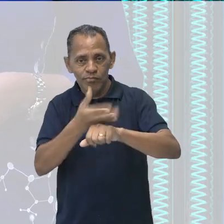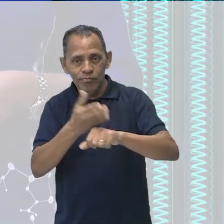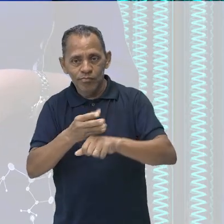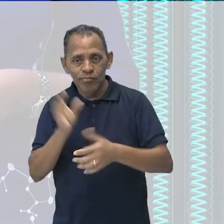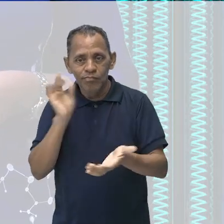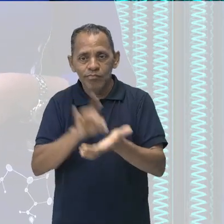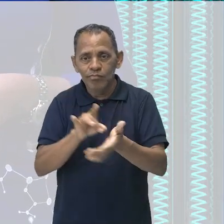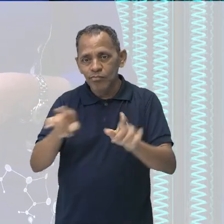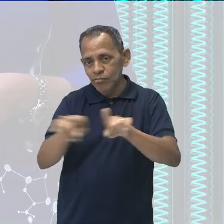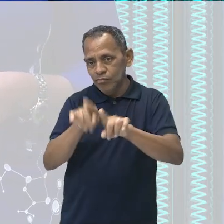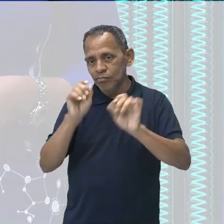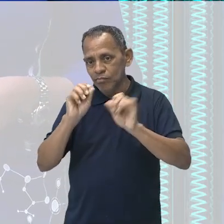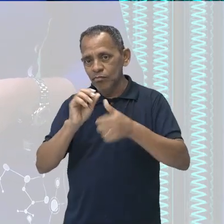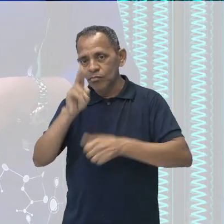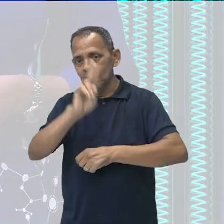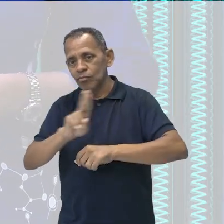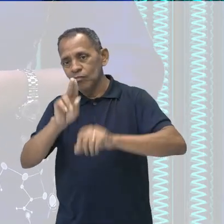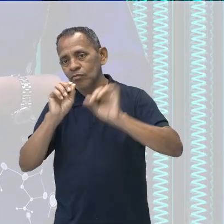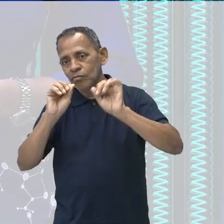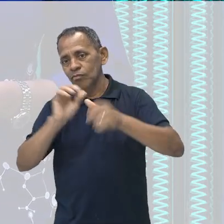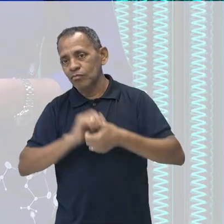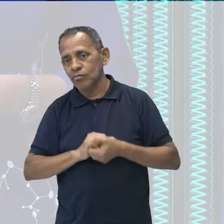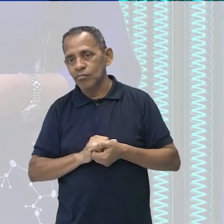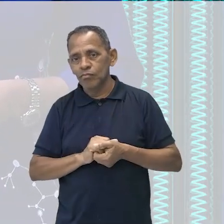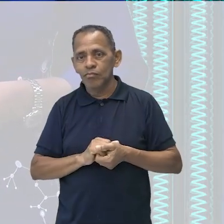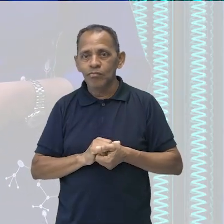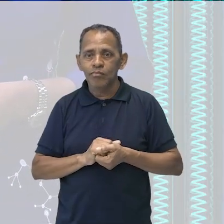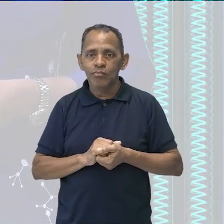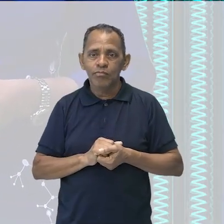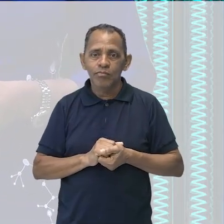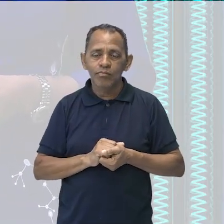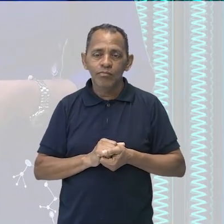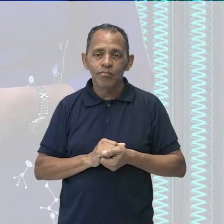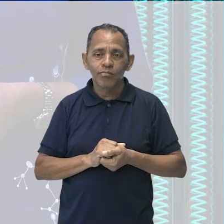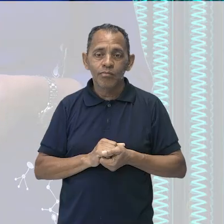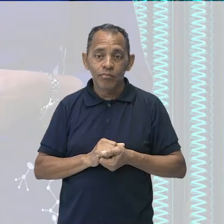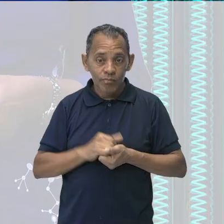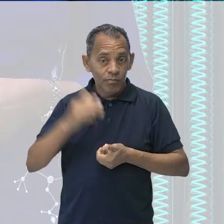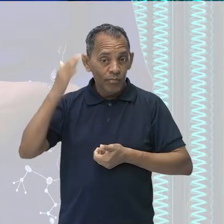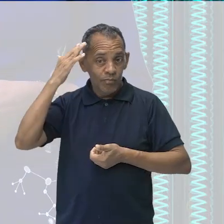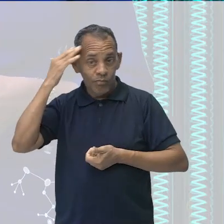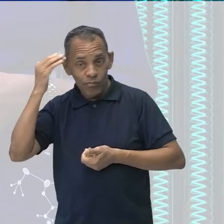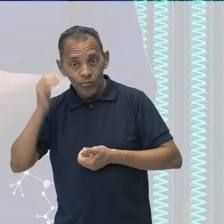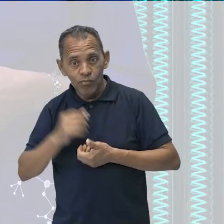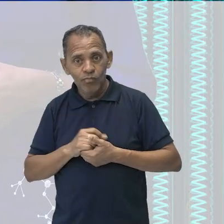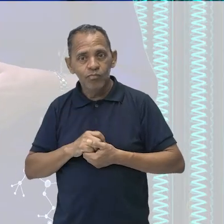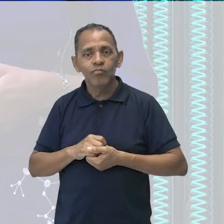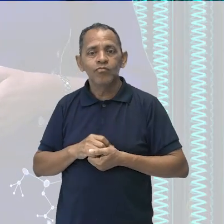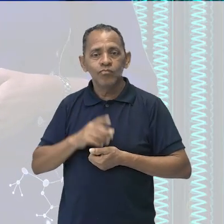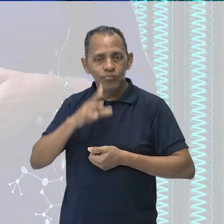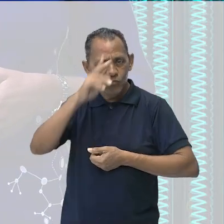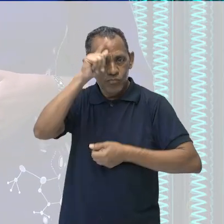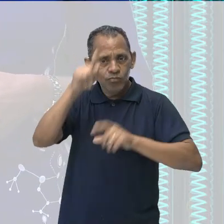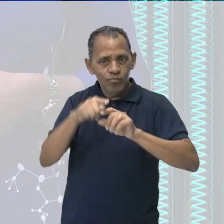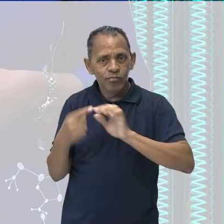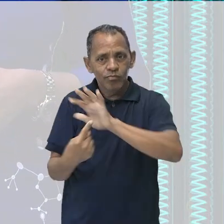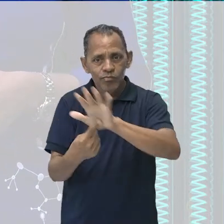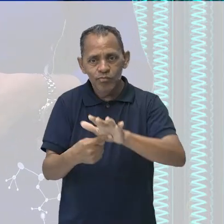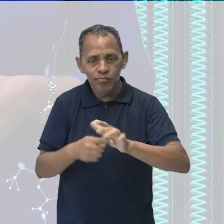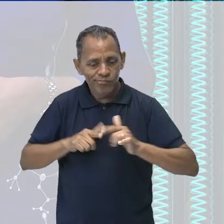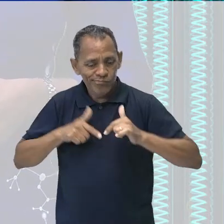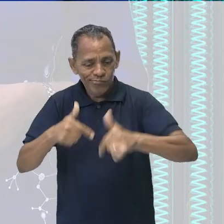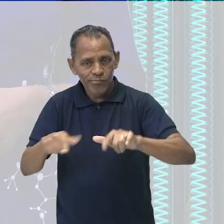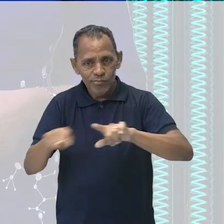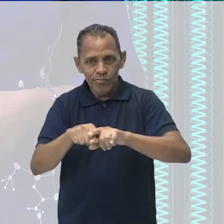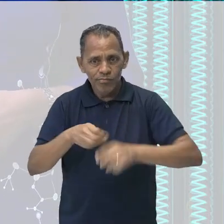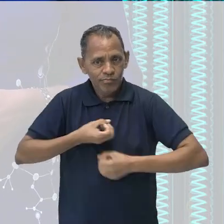simplicidade e a realização. E o kabuki, conhecido por sua exuberância visual